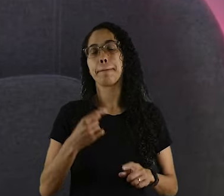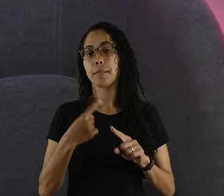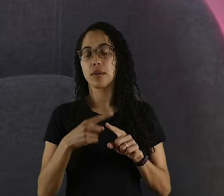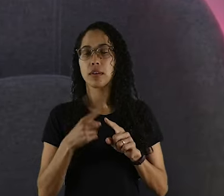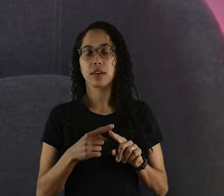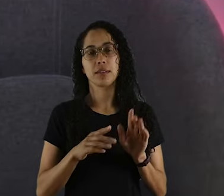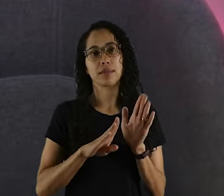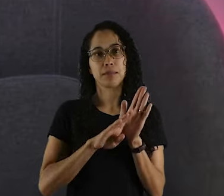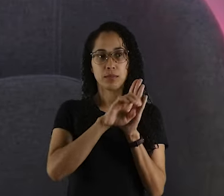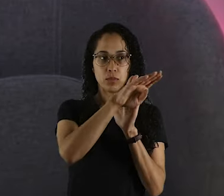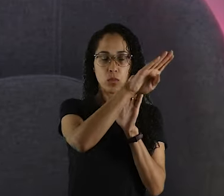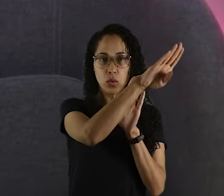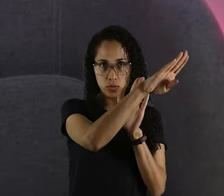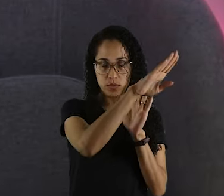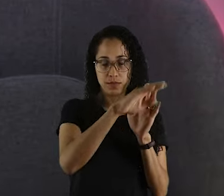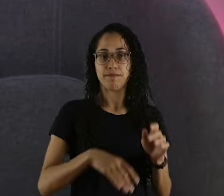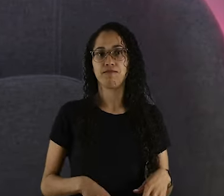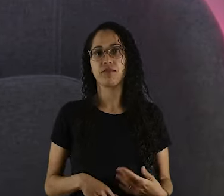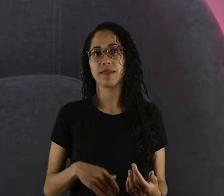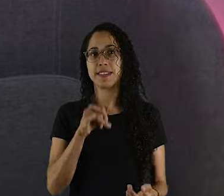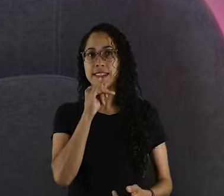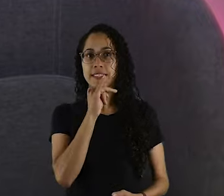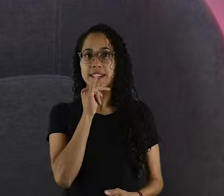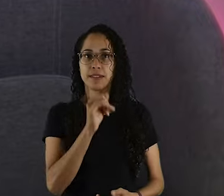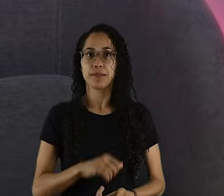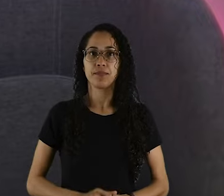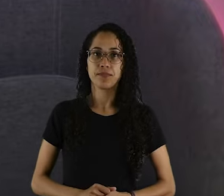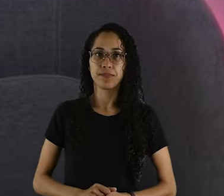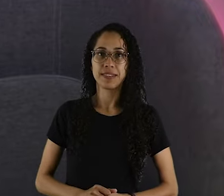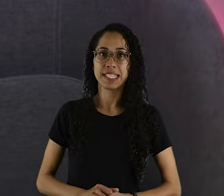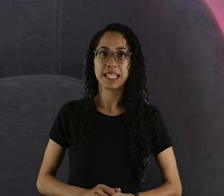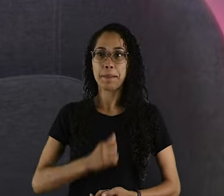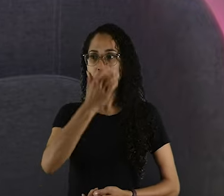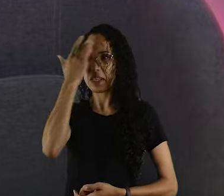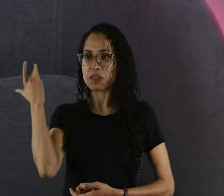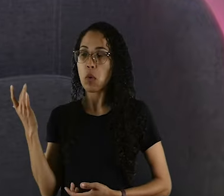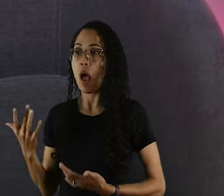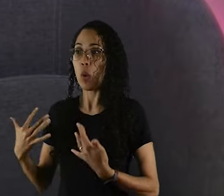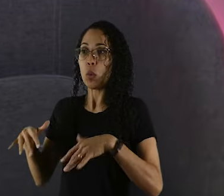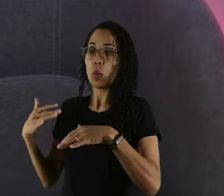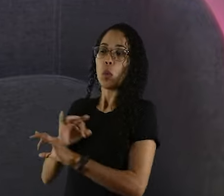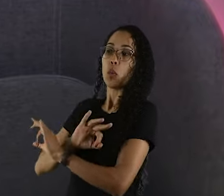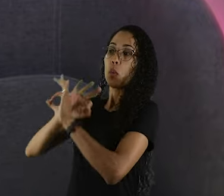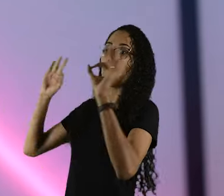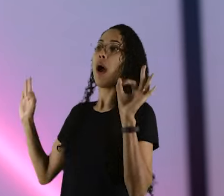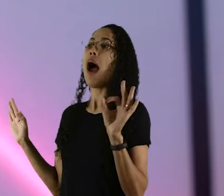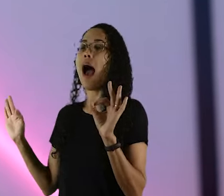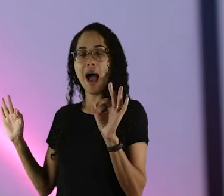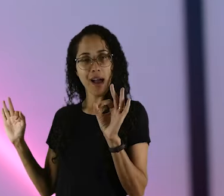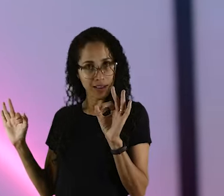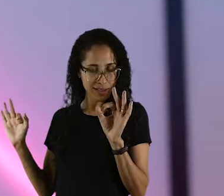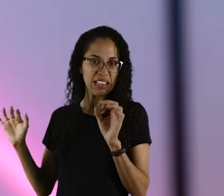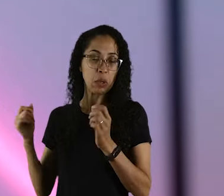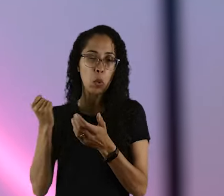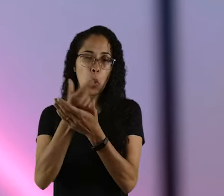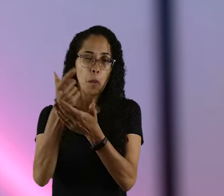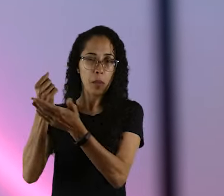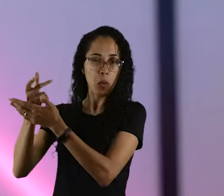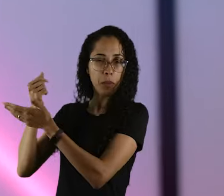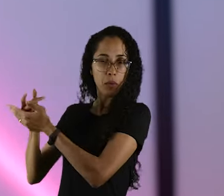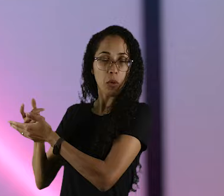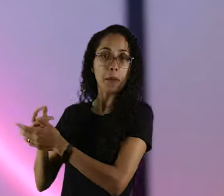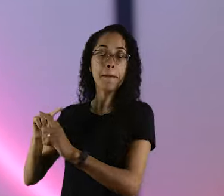coisa, né? De você tá em uma época em que as pessoas estão super otimistas, só que tem uma época em que as